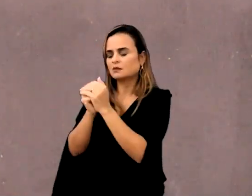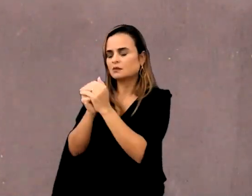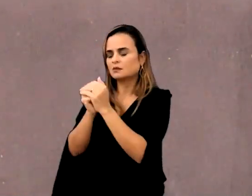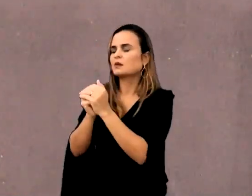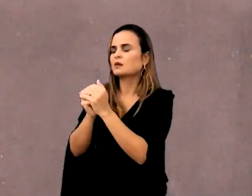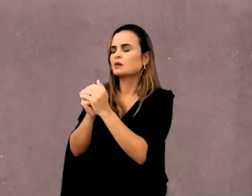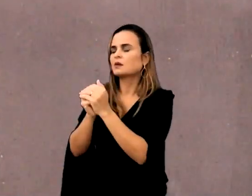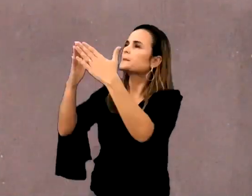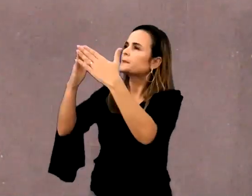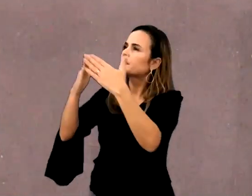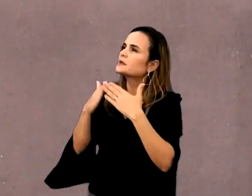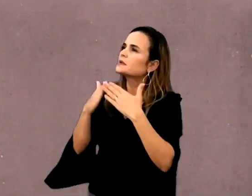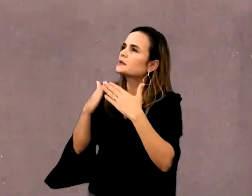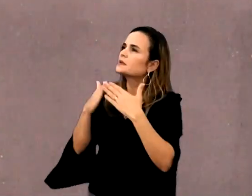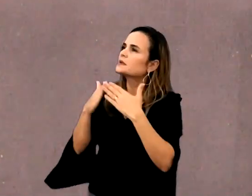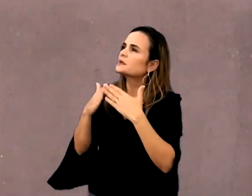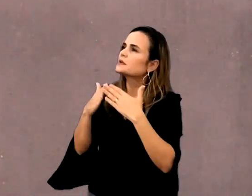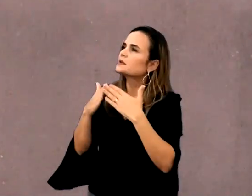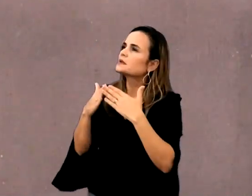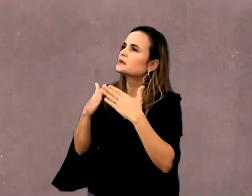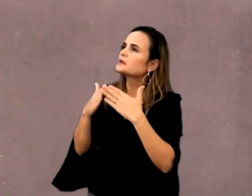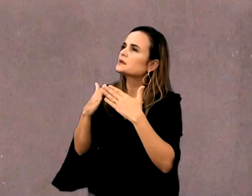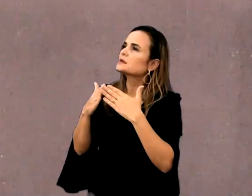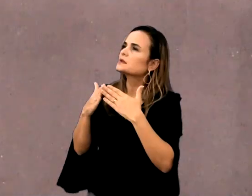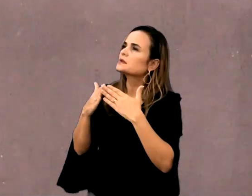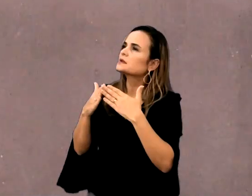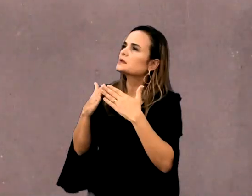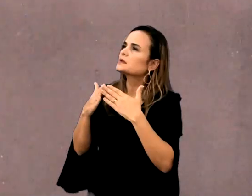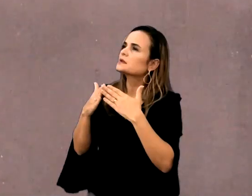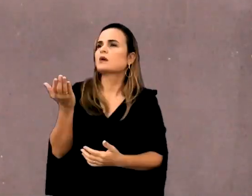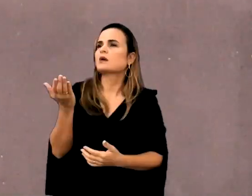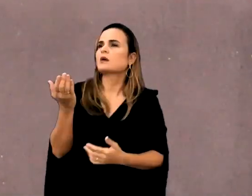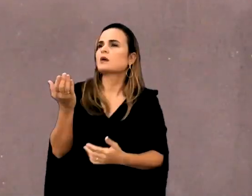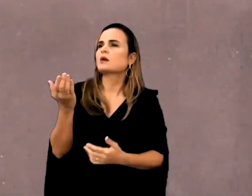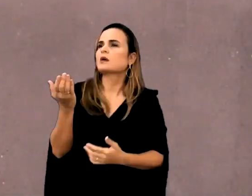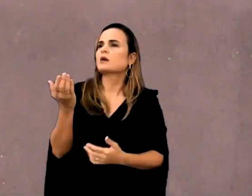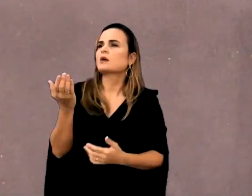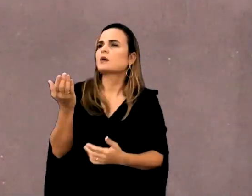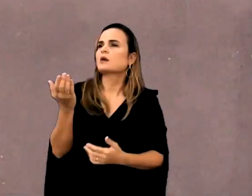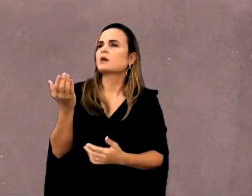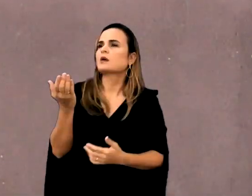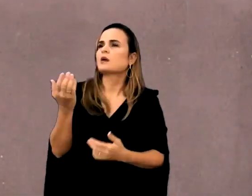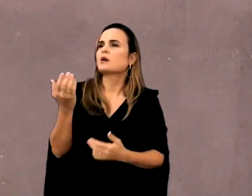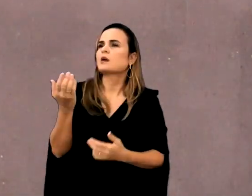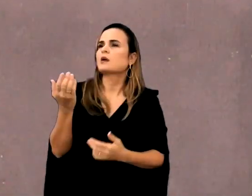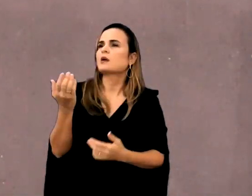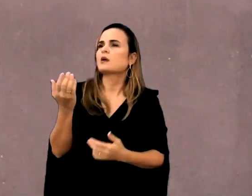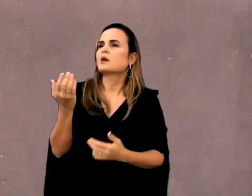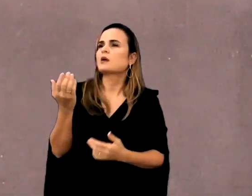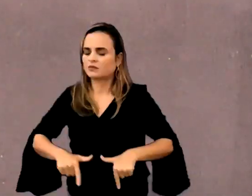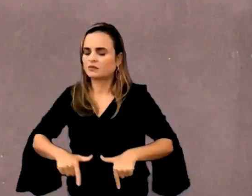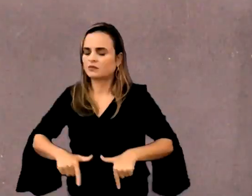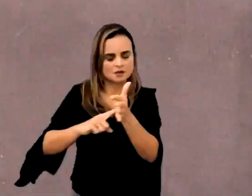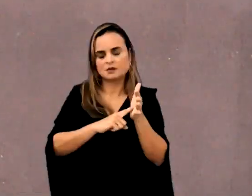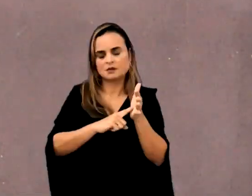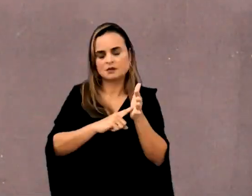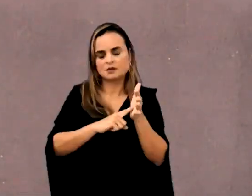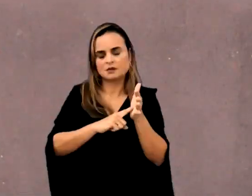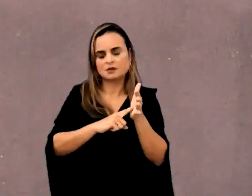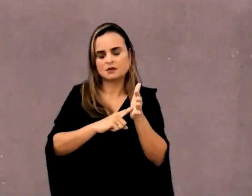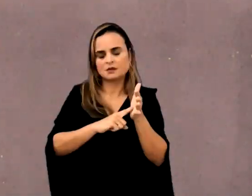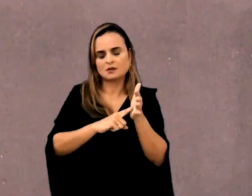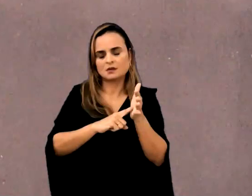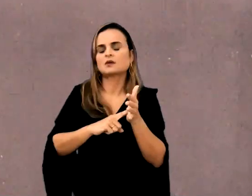súplica, em qualquer homem ou todo o teu povo de Israel fizer, conhecido cada um a